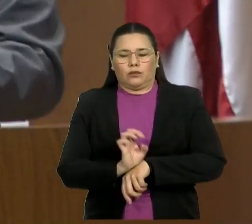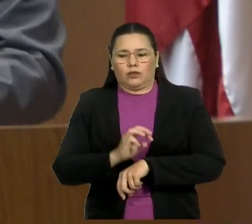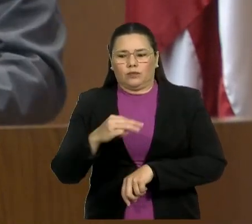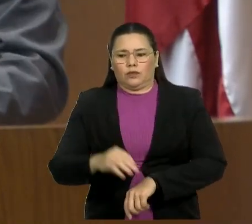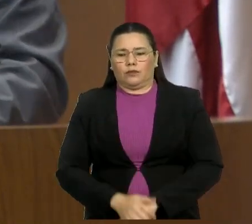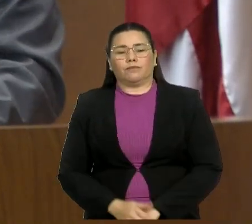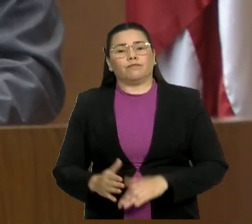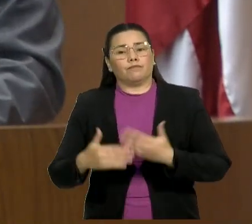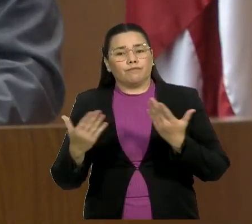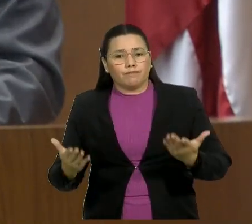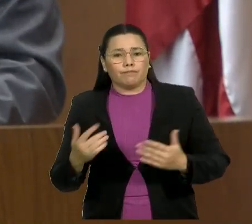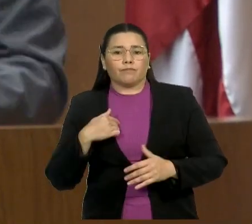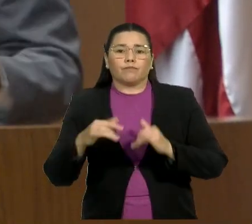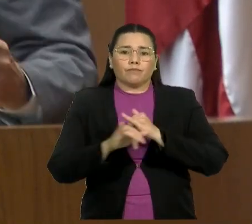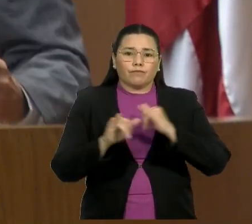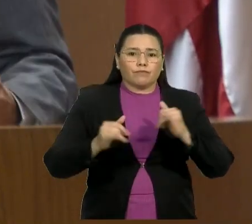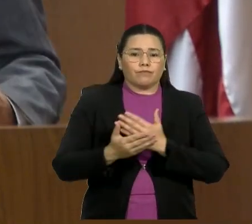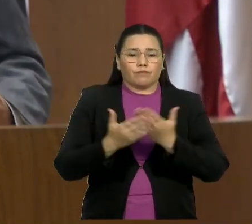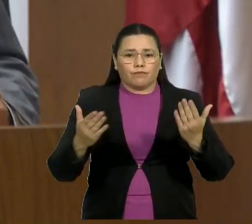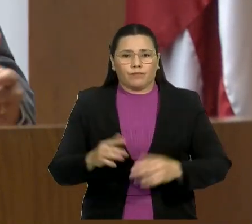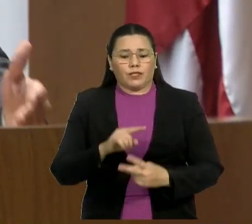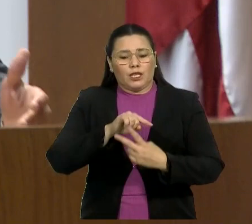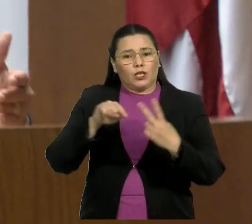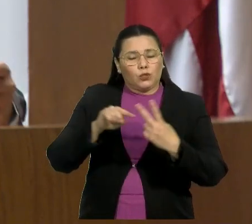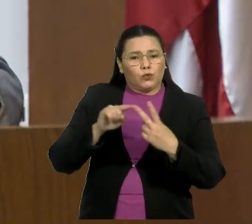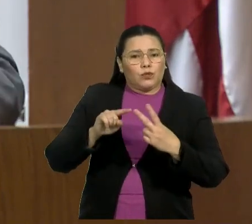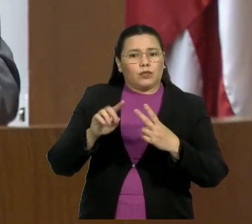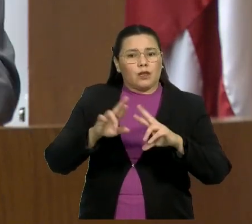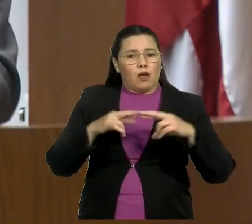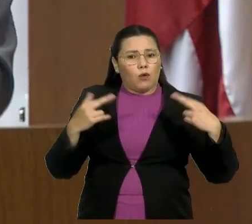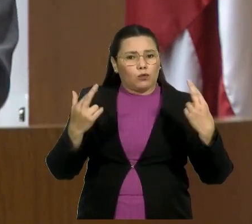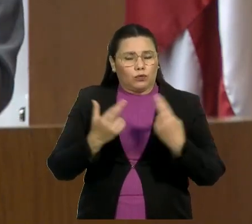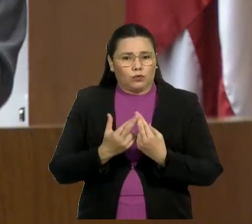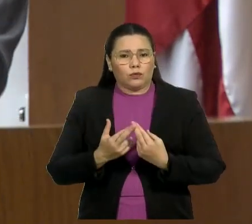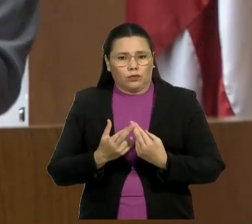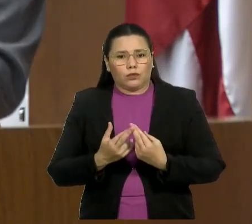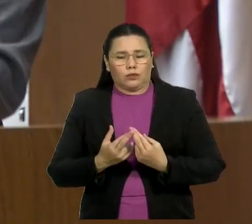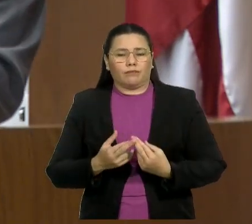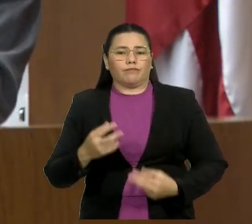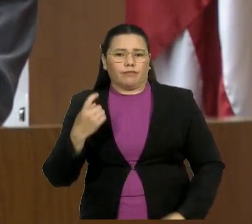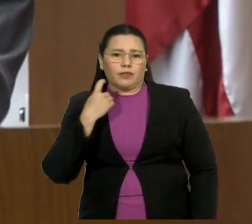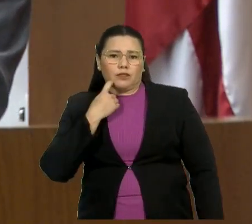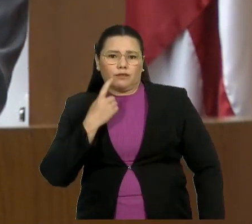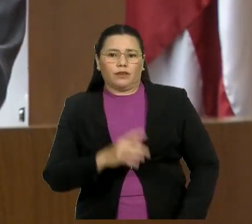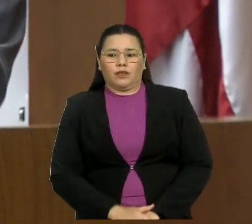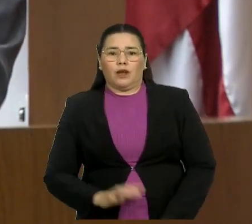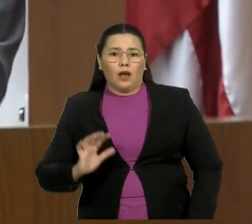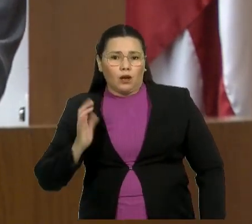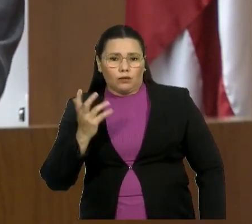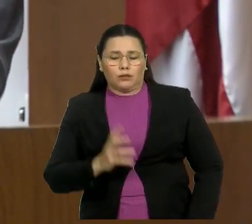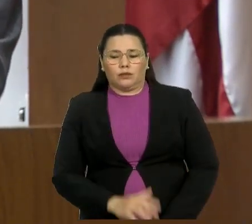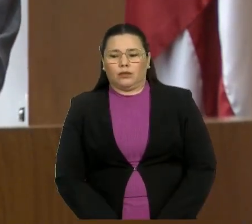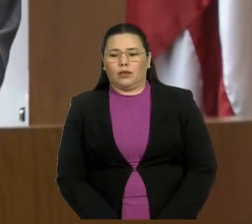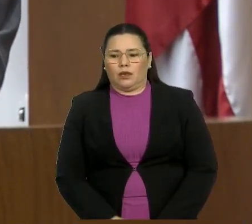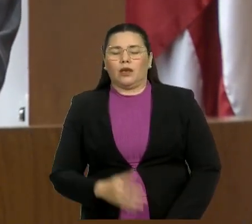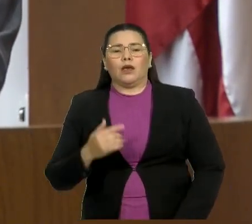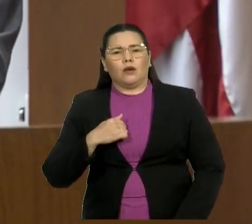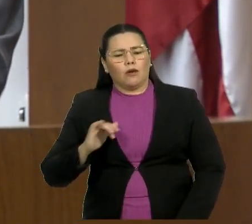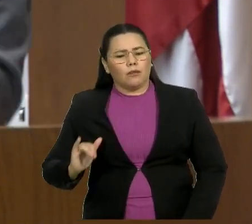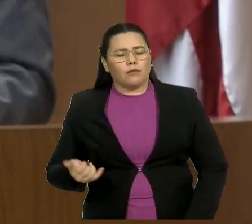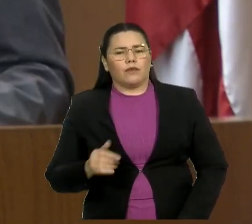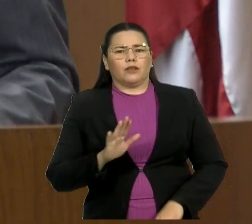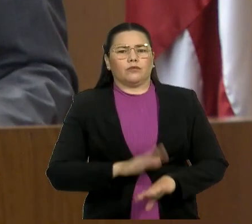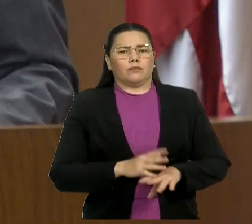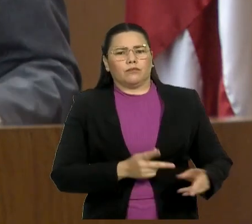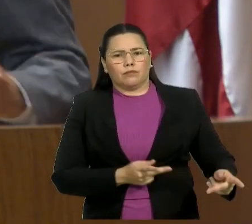trago esta informação e, ao mesmo tempo, aproveito para fazer o convite aos